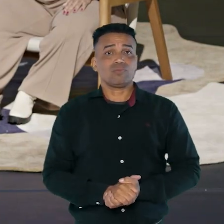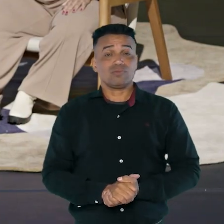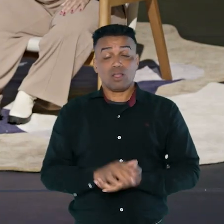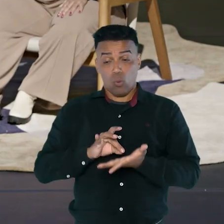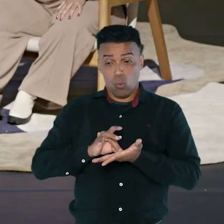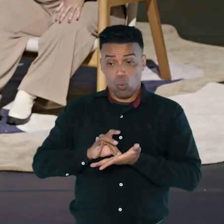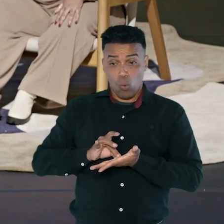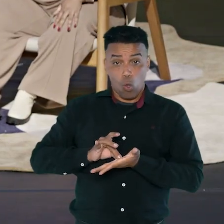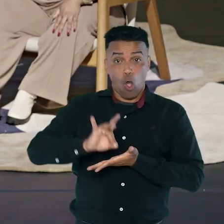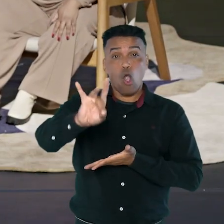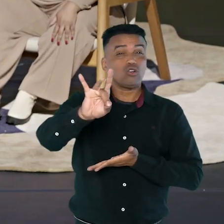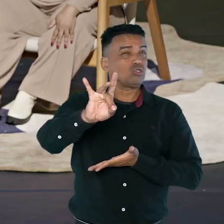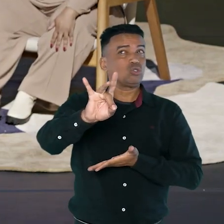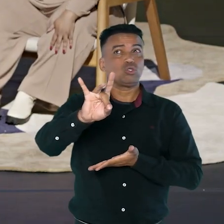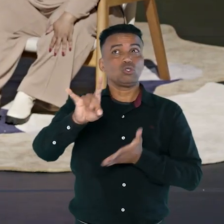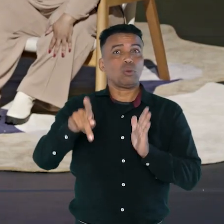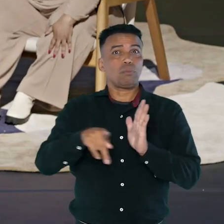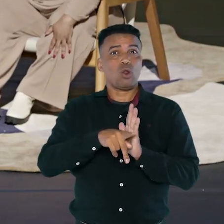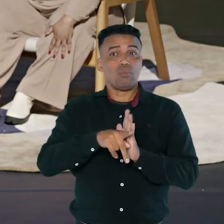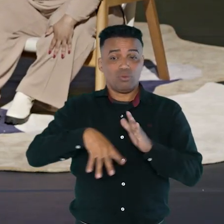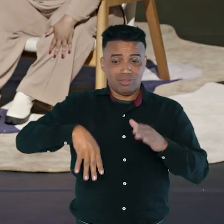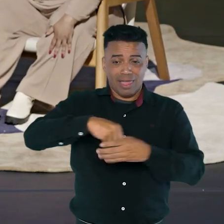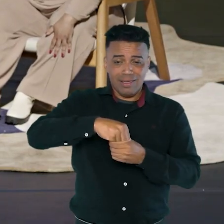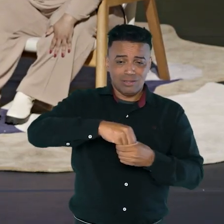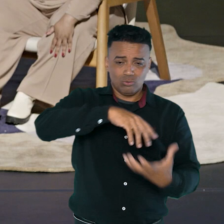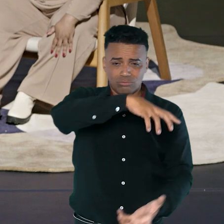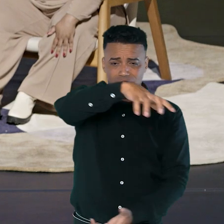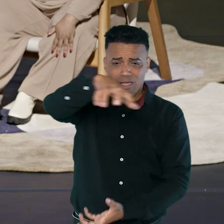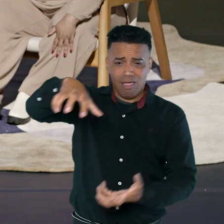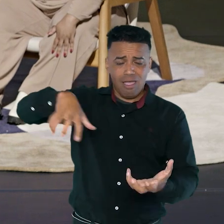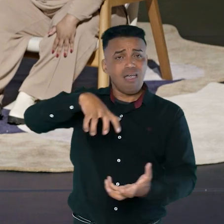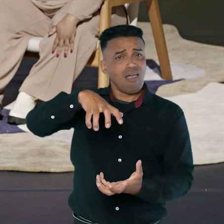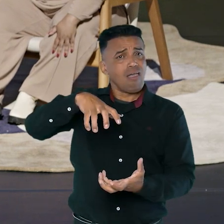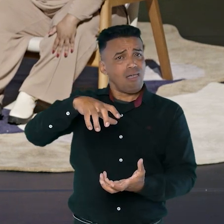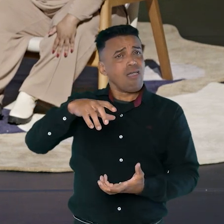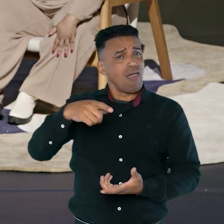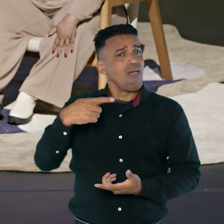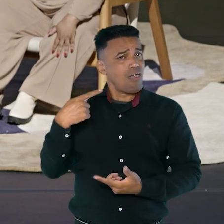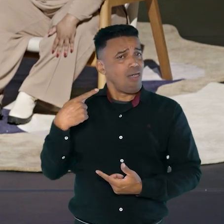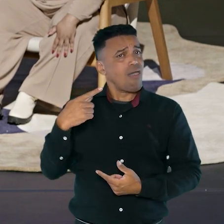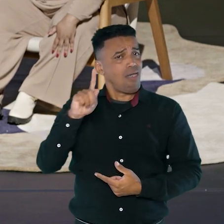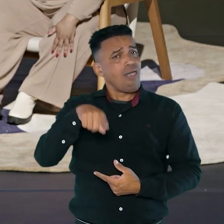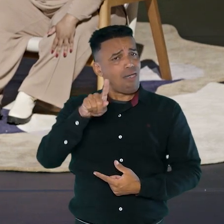O ódio que vem a partir da revolta é fundamental para a